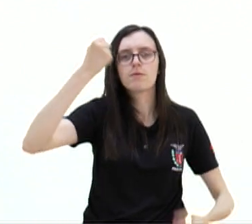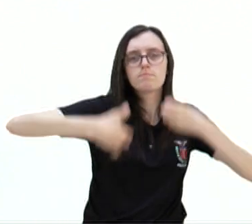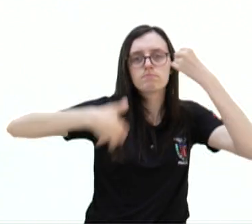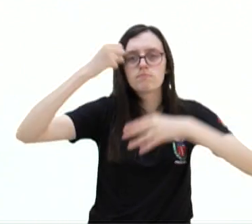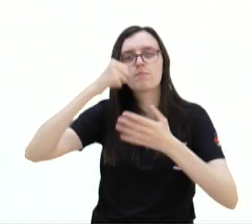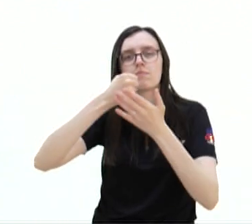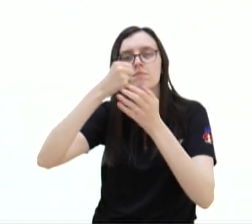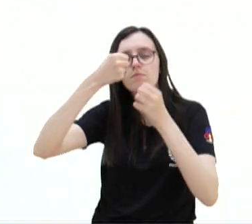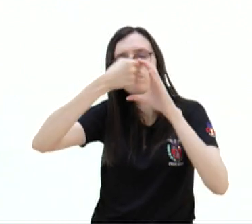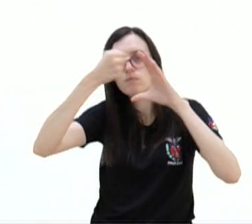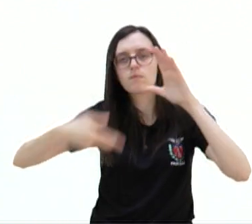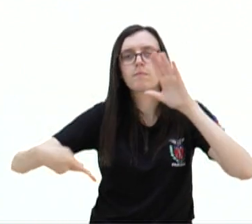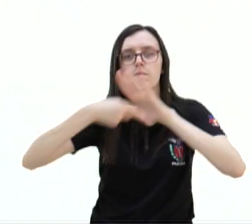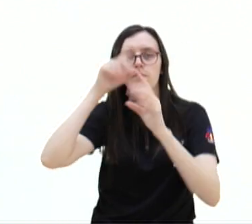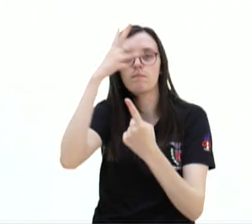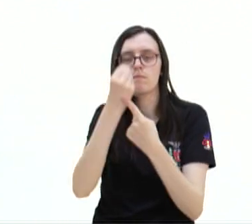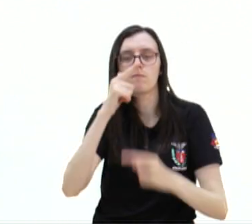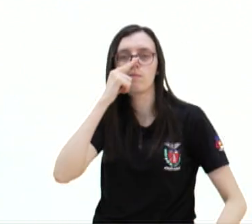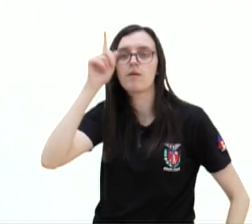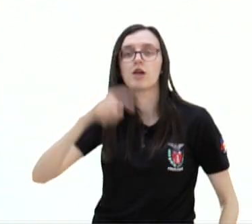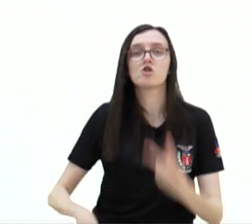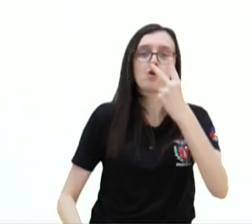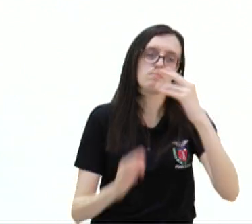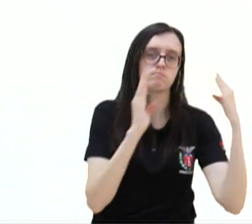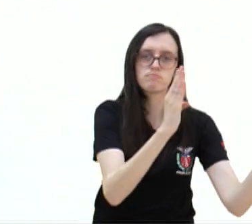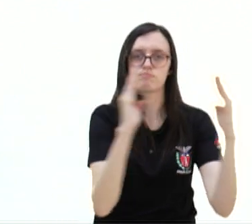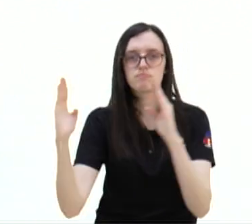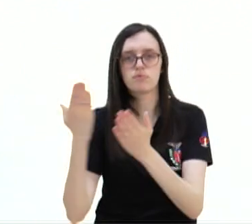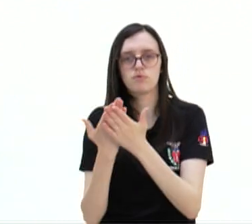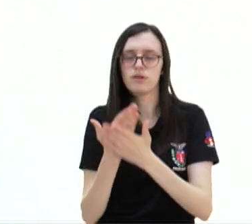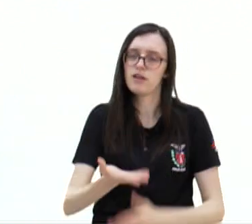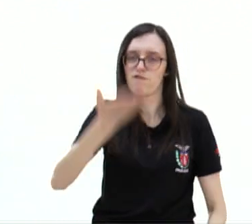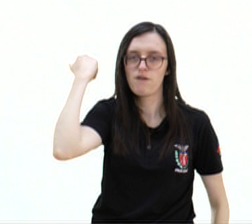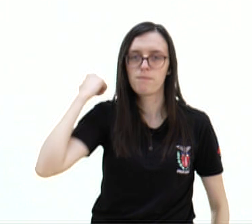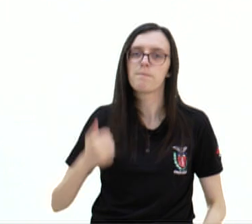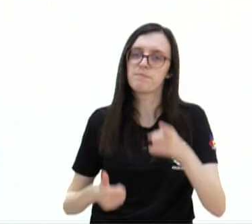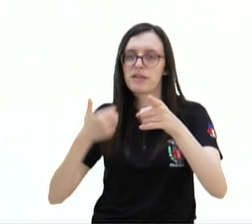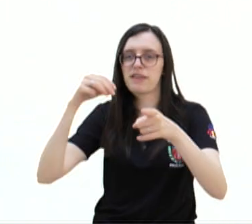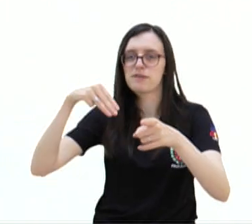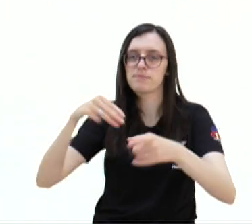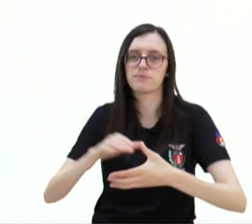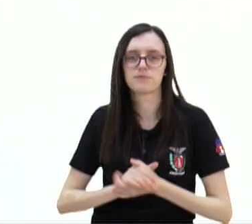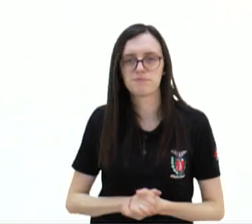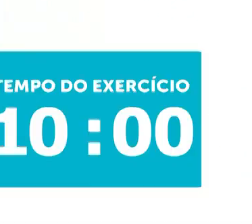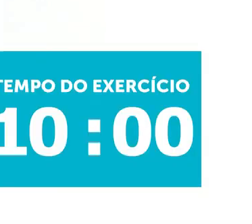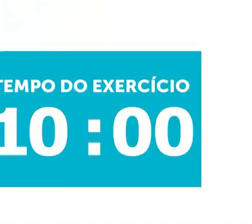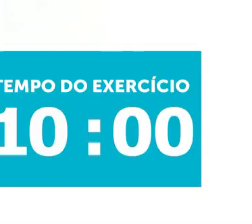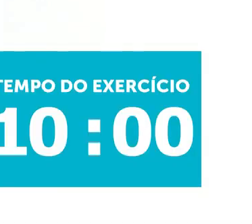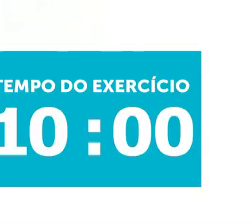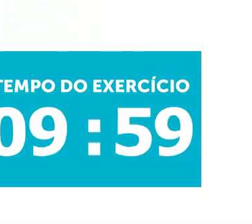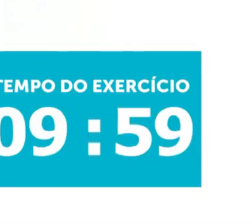as características da arte grega nos 2 períodos estudados. Vamos lá? 10 minutinhos.